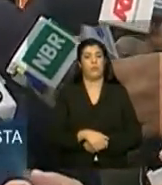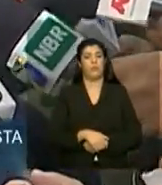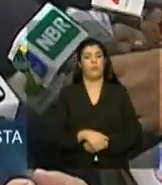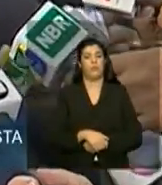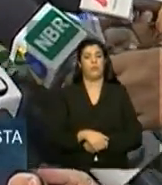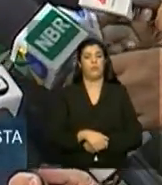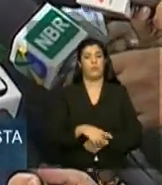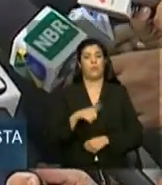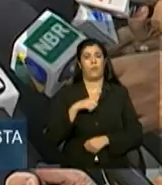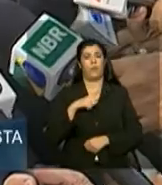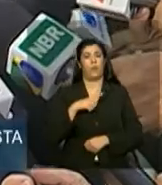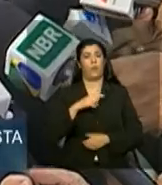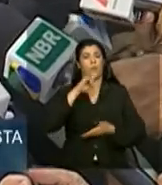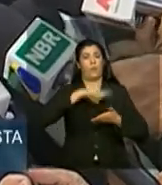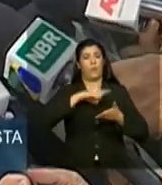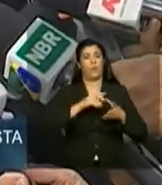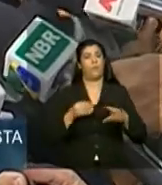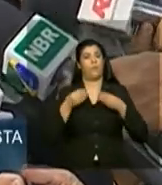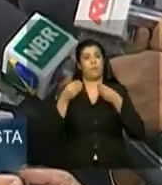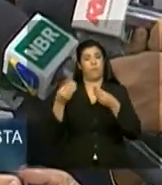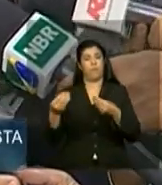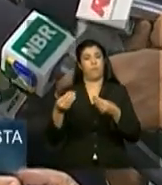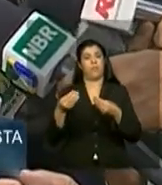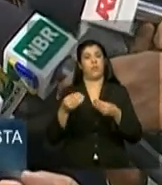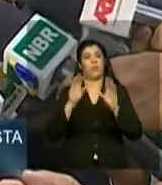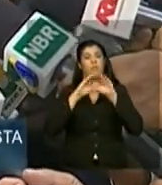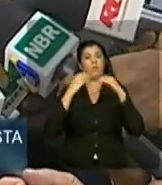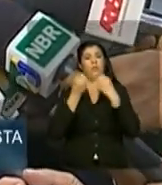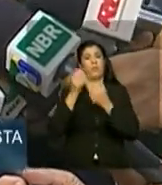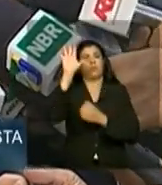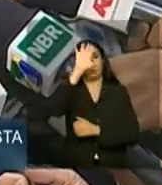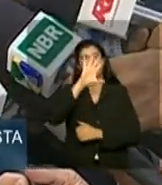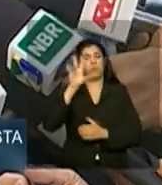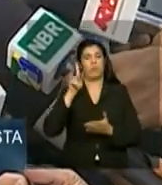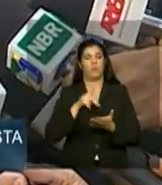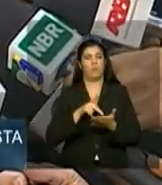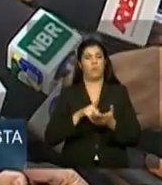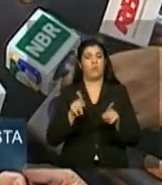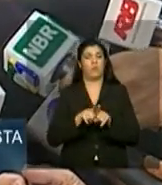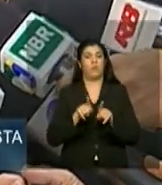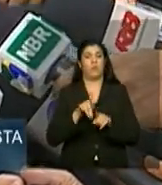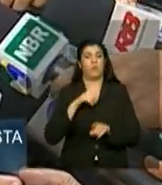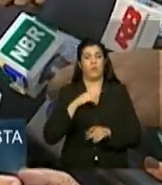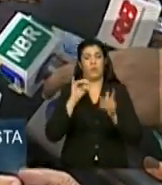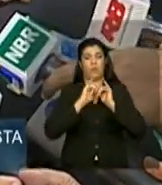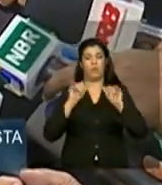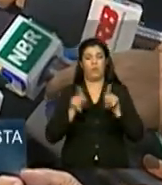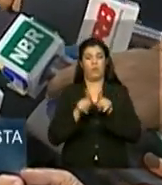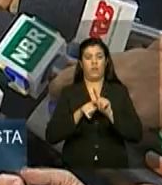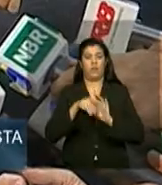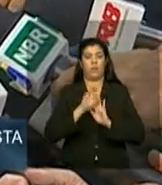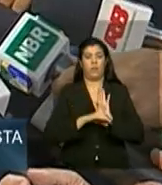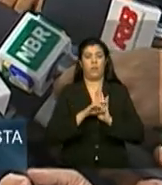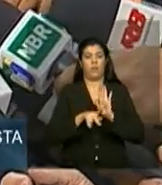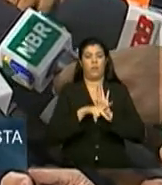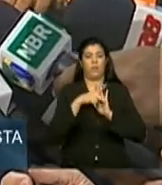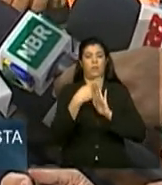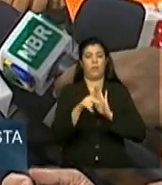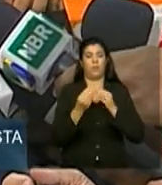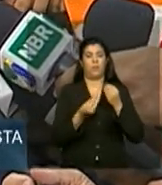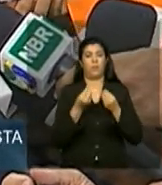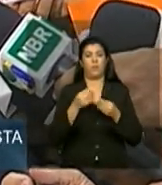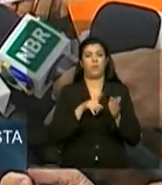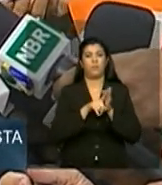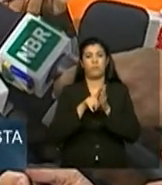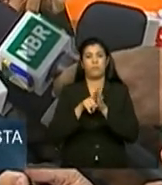da Verdade? Será entregue à Comissão Nacional da Verdade, que terá, inclusive a informação que nós temos, terá um capítulo específico sobre a